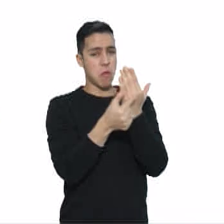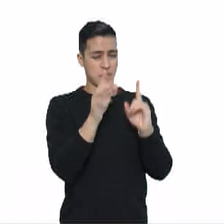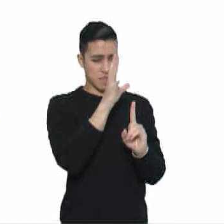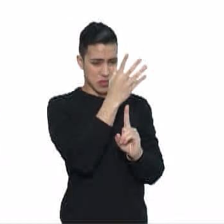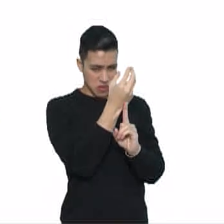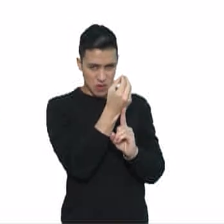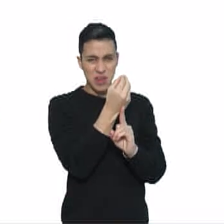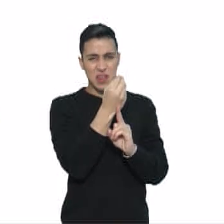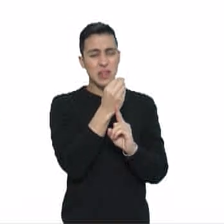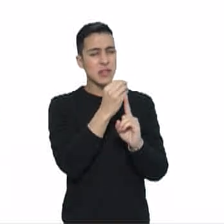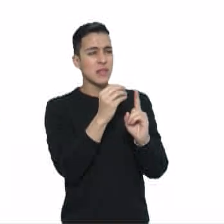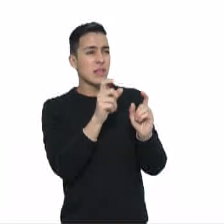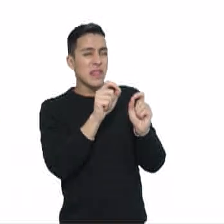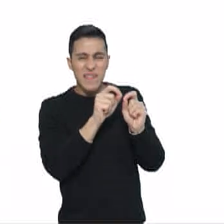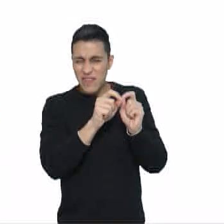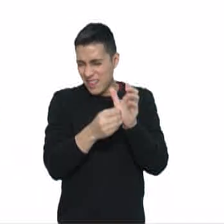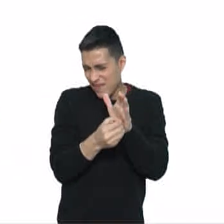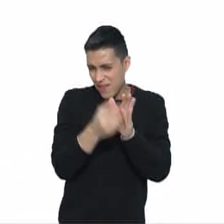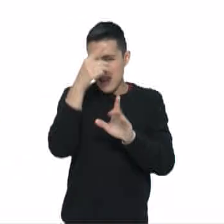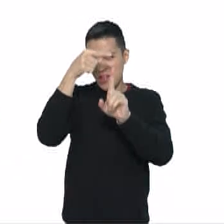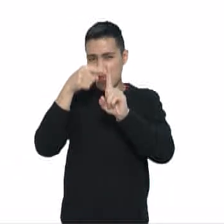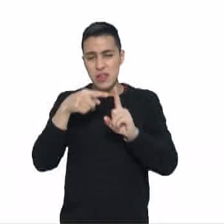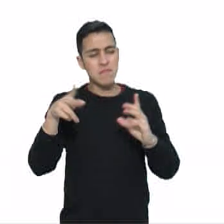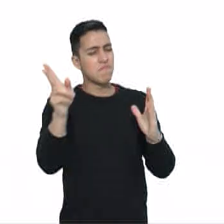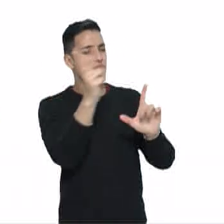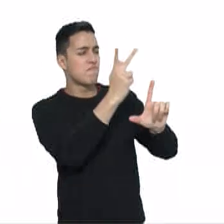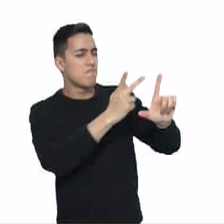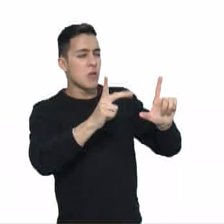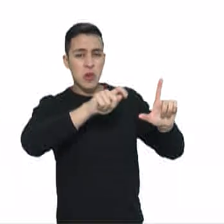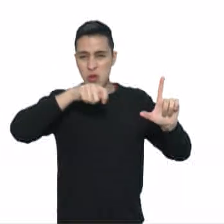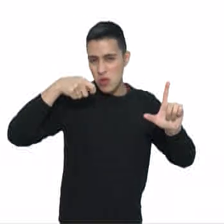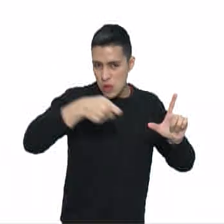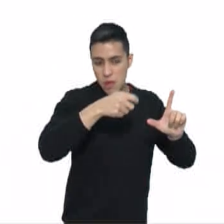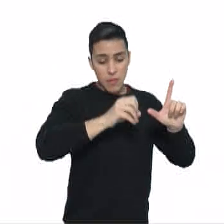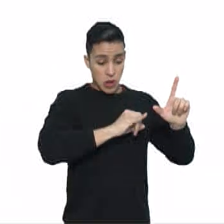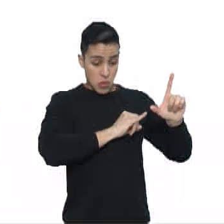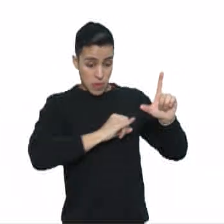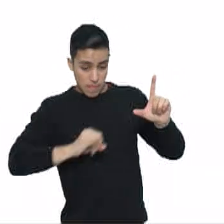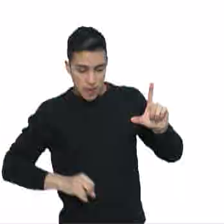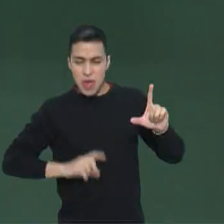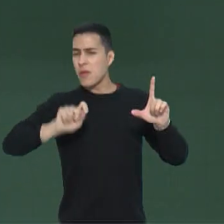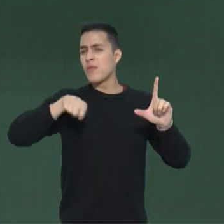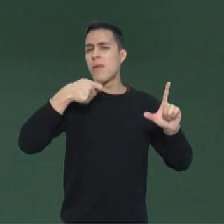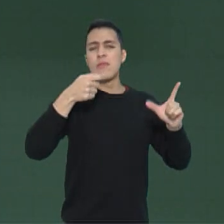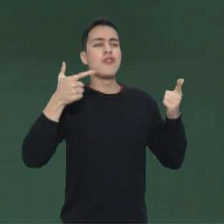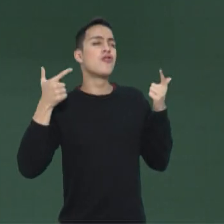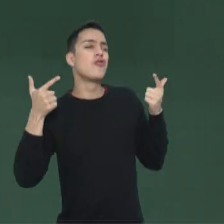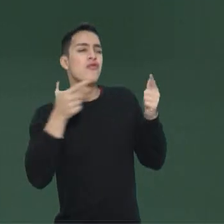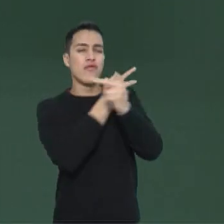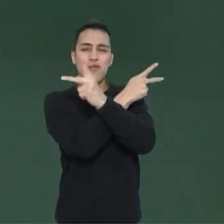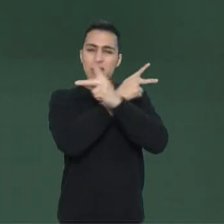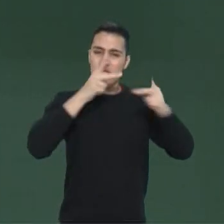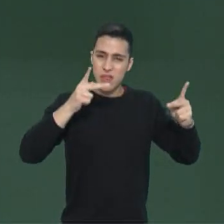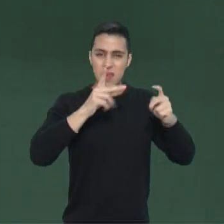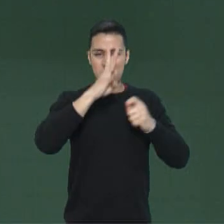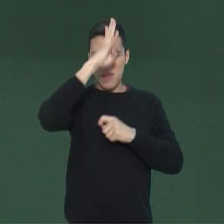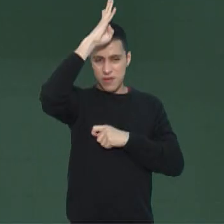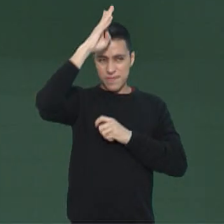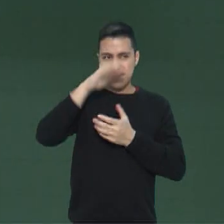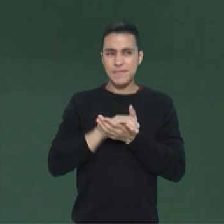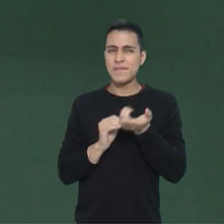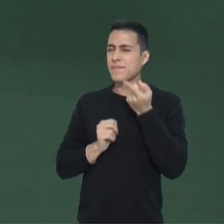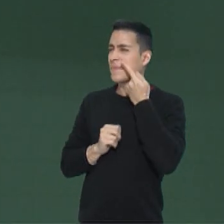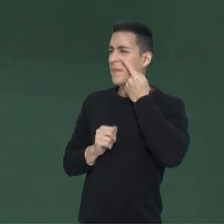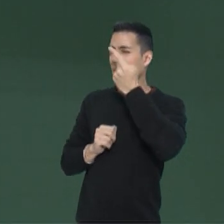era um pintor que fez vários tipos de quadros sobre o Império, sobre a diversão dos romanos. E aqui também temos